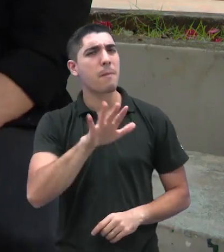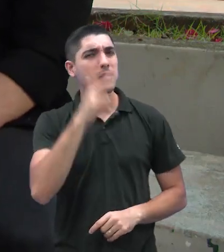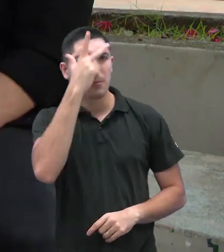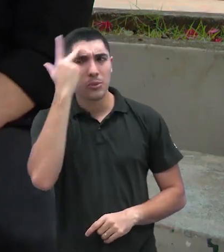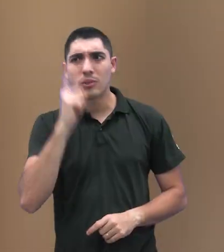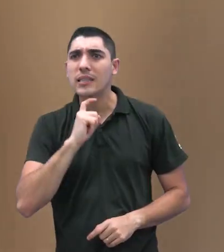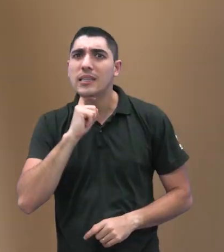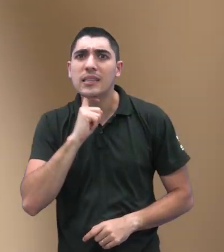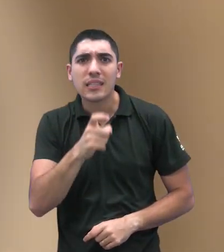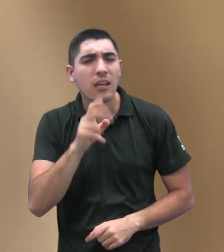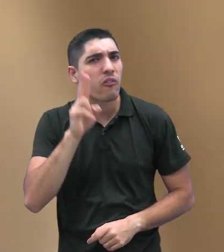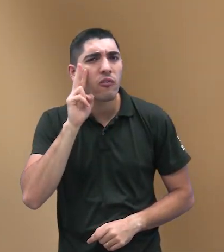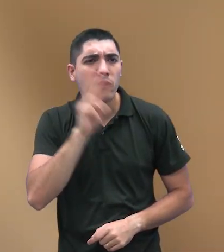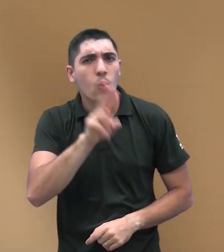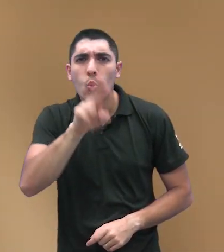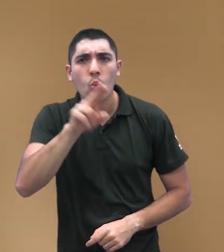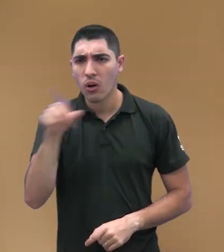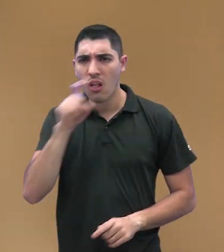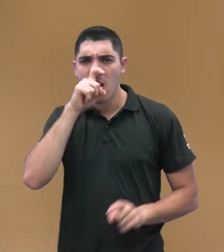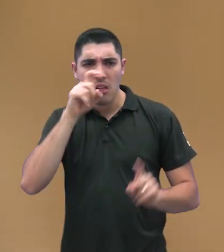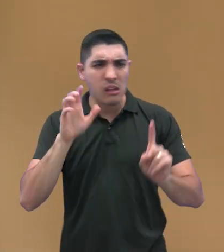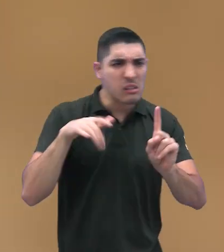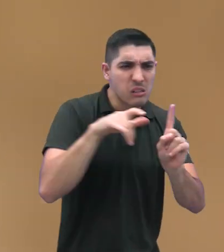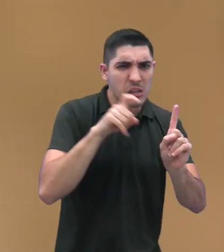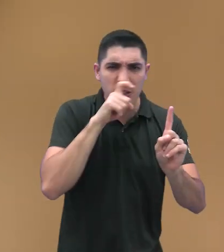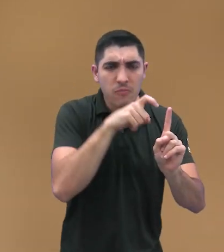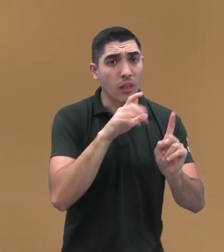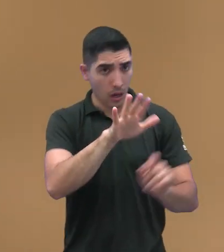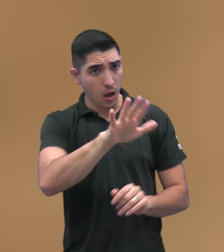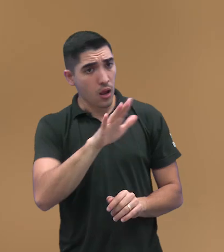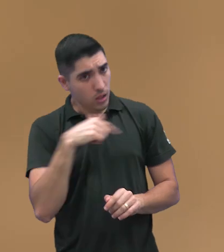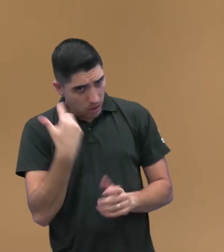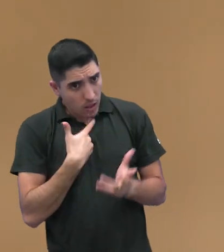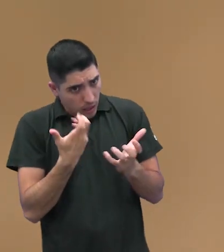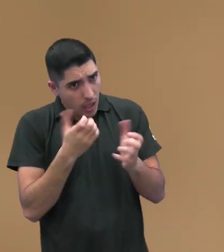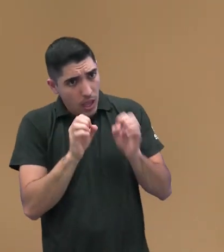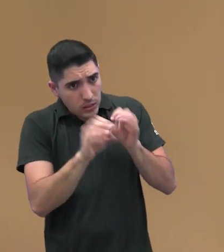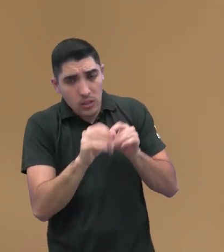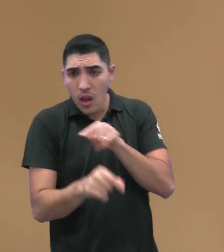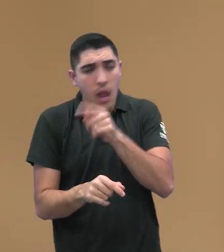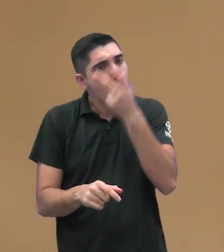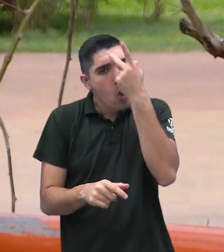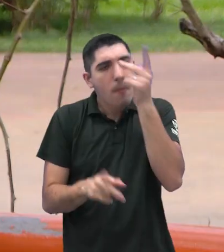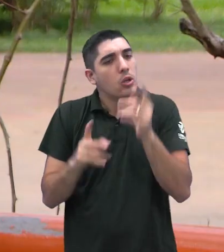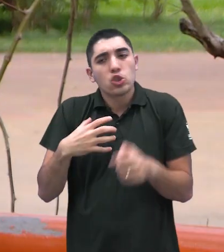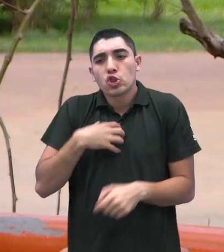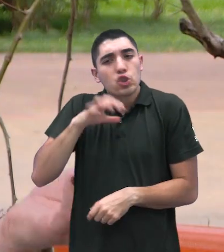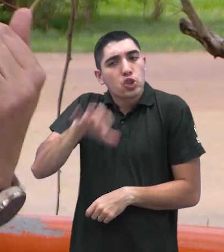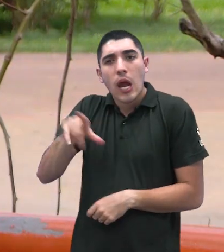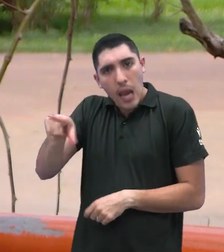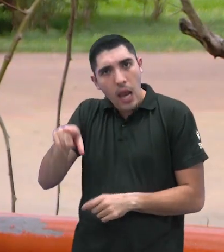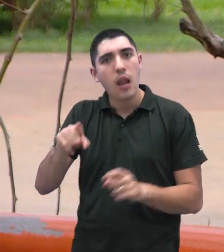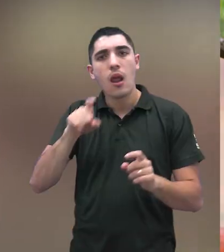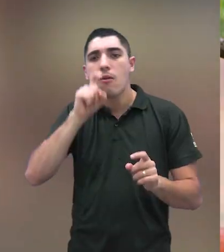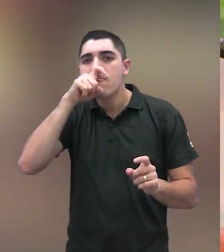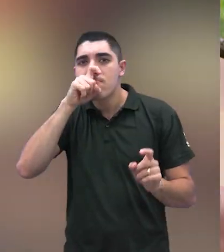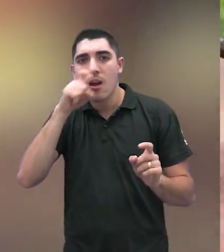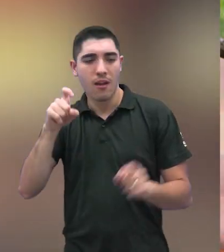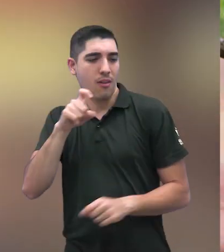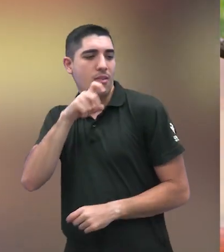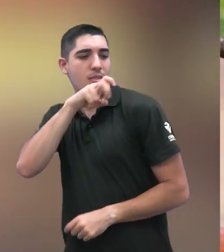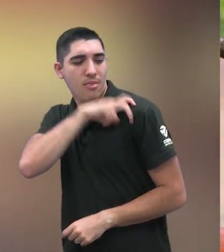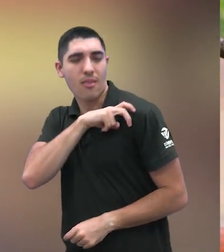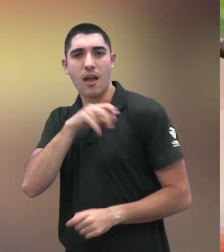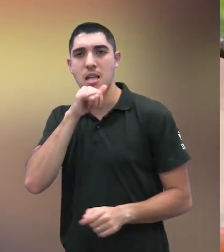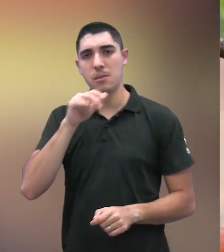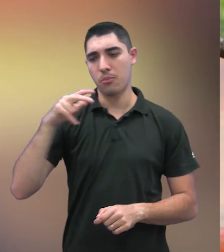acontecer. falou, ninguém viu isso acontecer e até falar, nossa, você quer que a gente ensine? Porque ela vai mesmo nas pessoas. Ela vai em adulto. Se você não